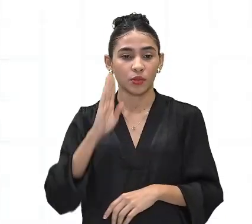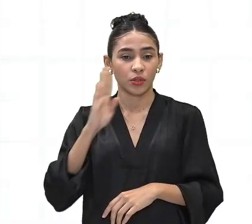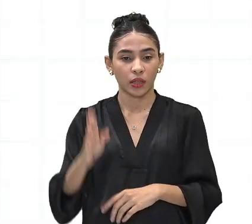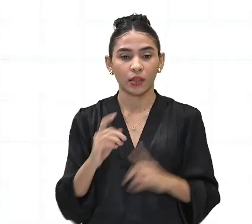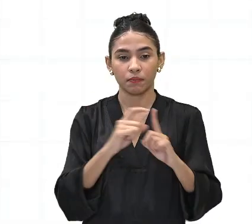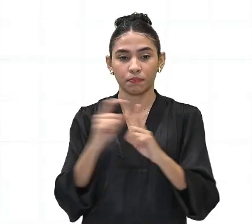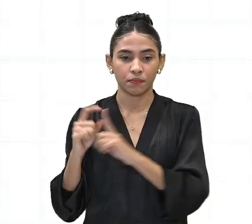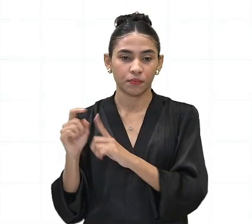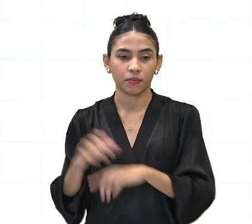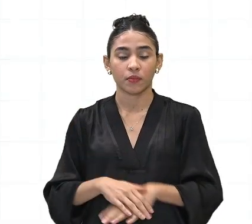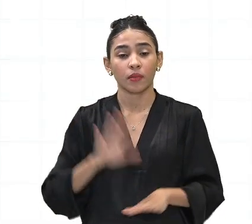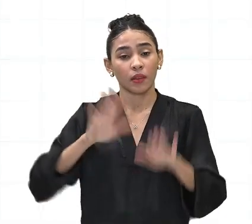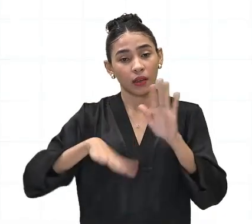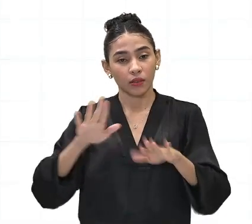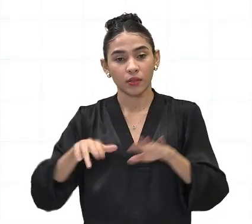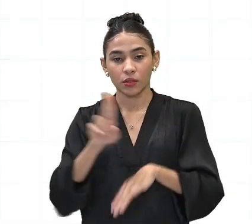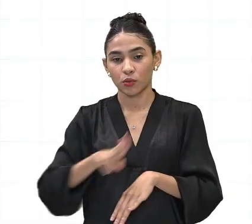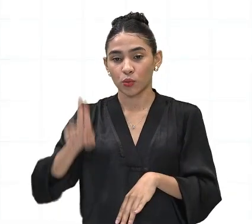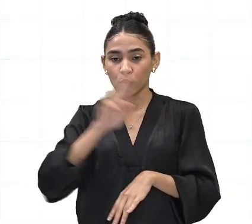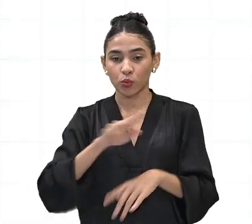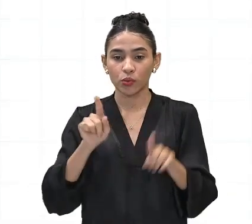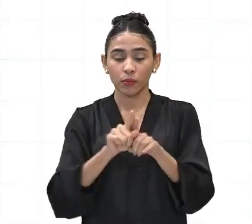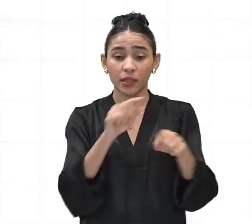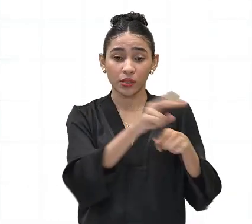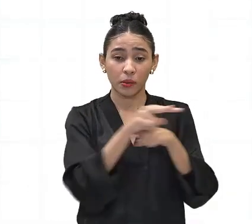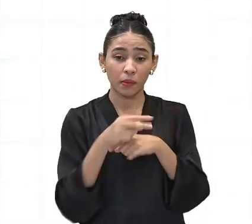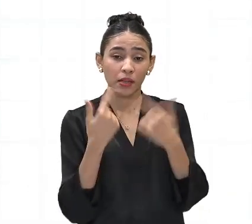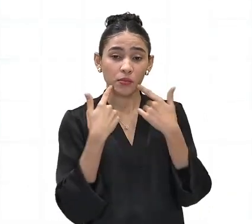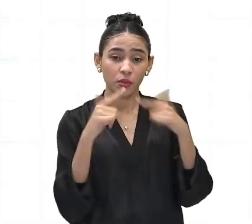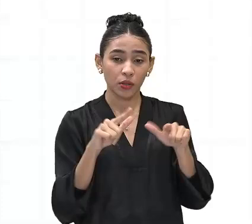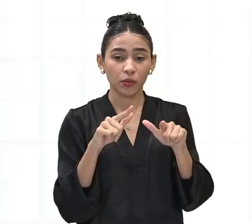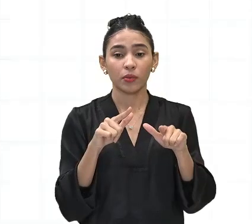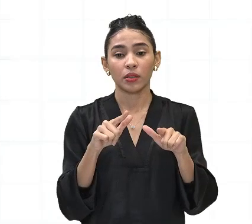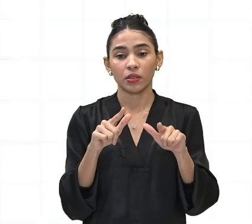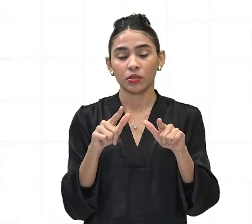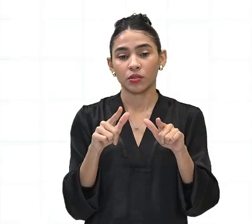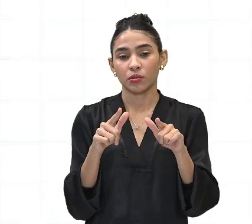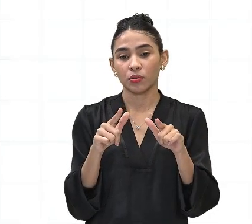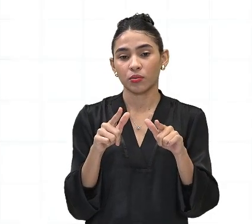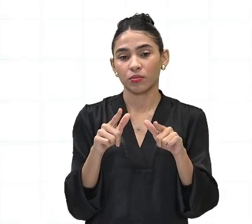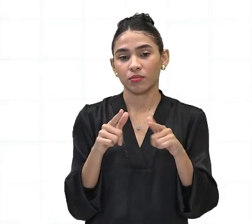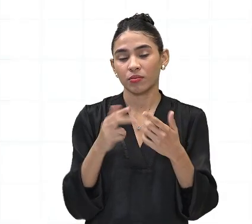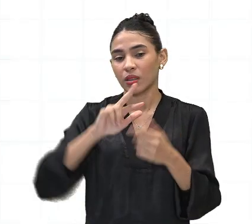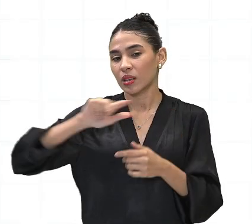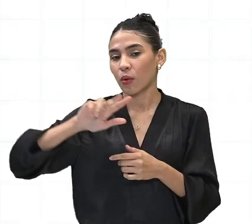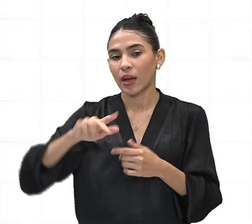termos. Muitas vezes o uso de estrangeirismo é aparentemente desnecessário.